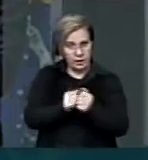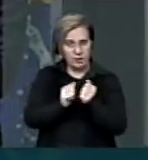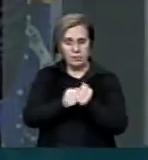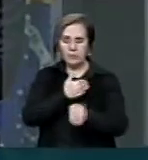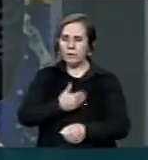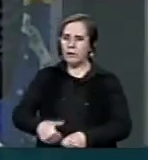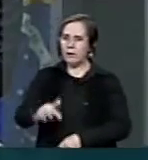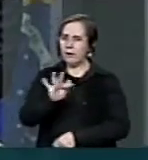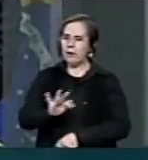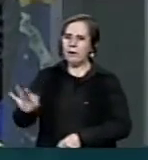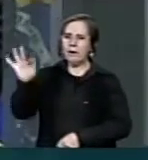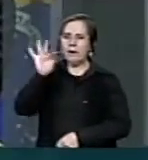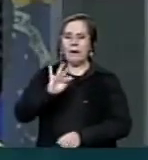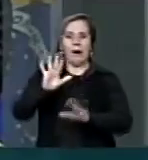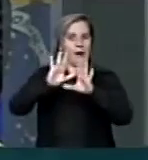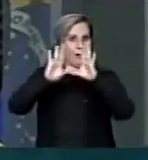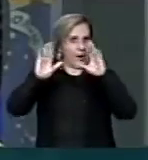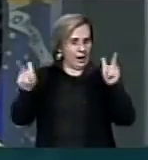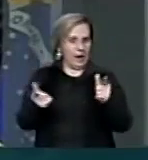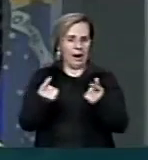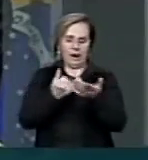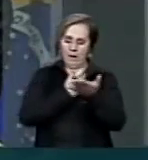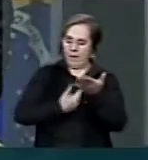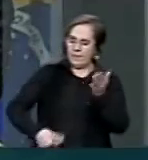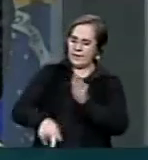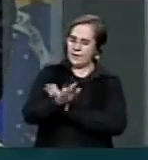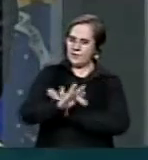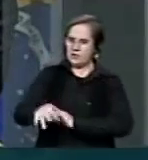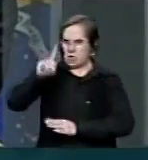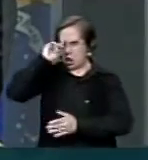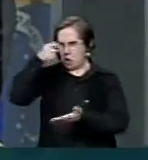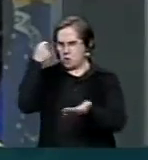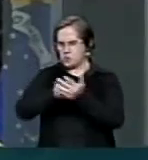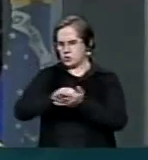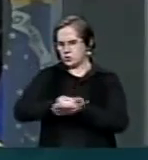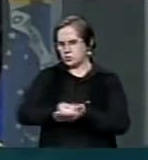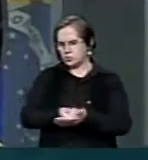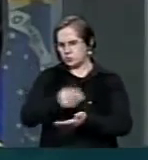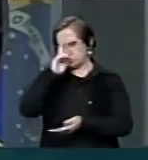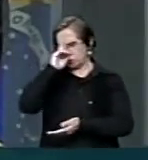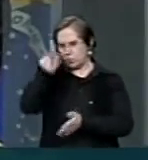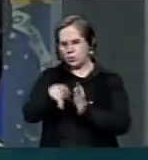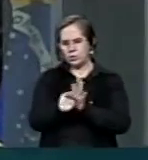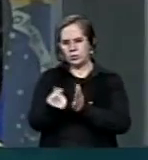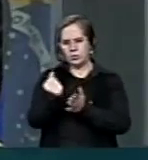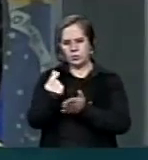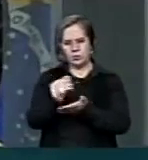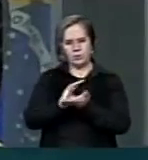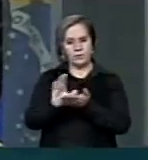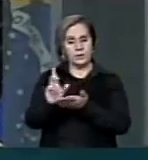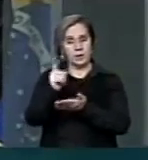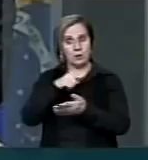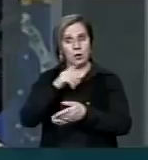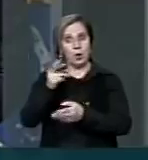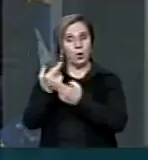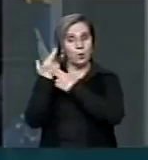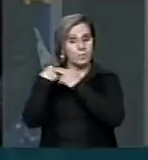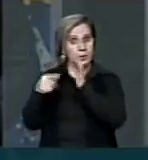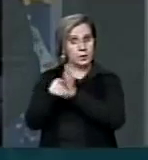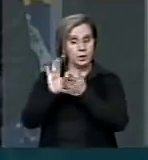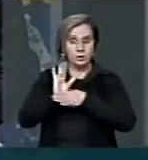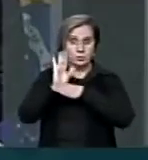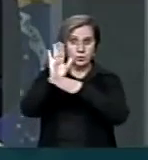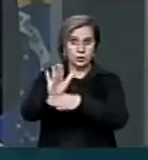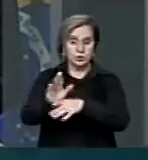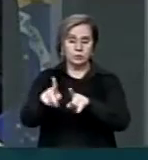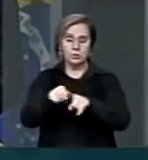claro que o governo federal não é dono do dinheiro do nosso país. Ele tem a obrigação de ajudar os prefeitos e governadores. Mas a reflexão que eu